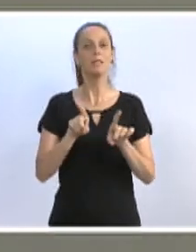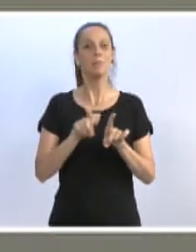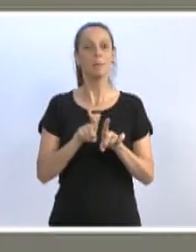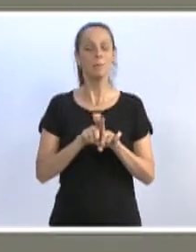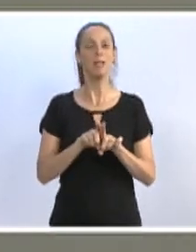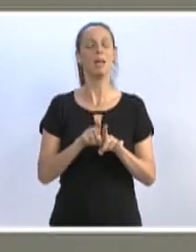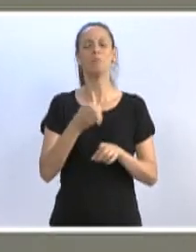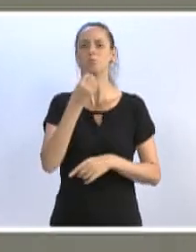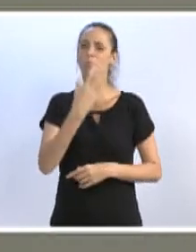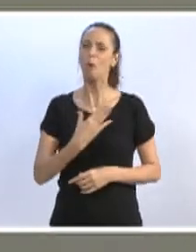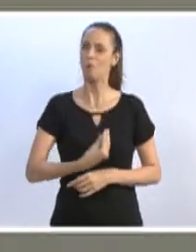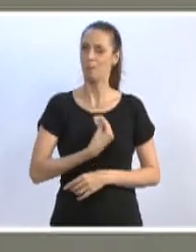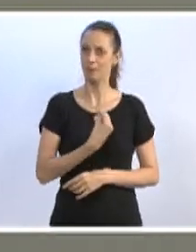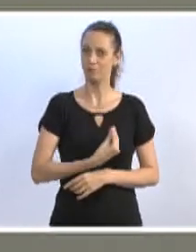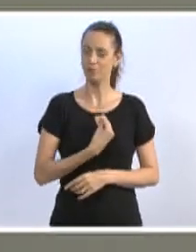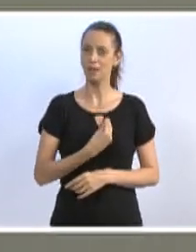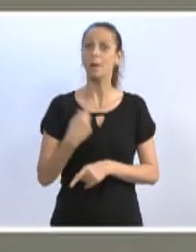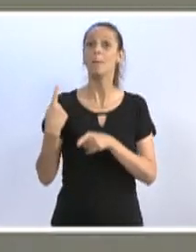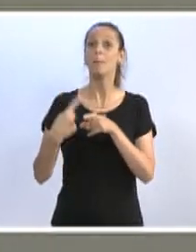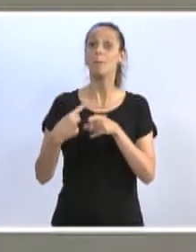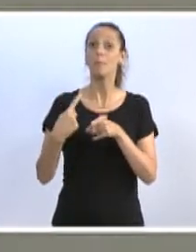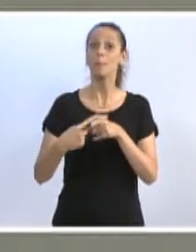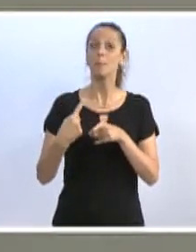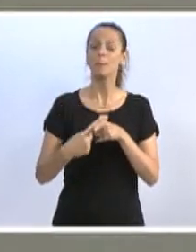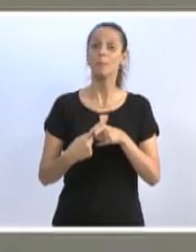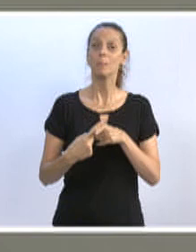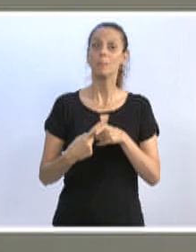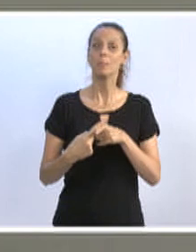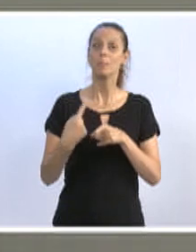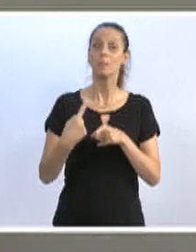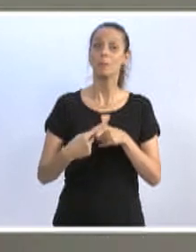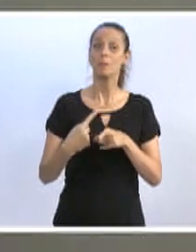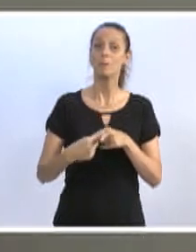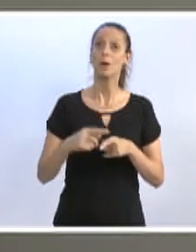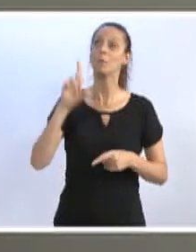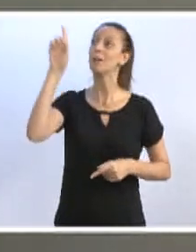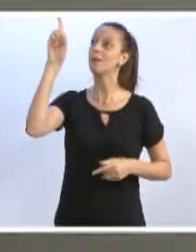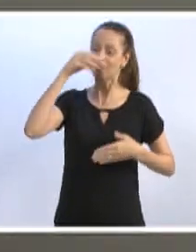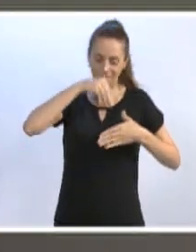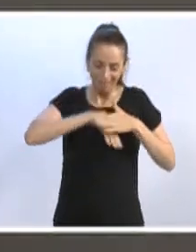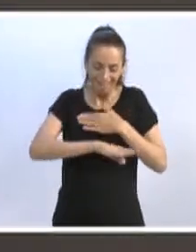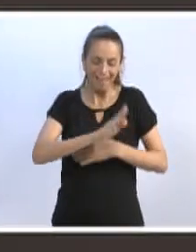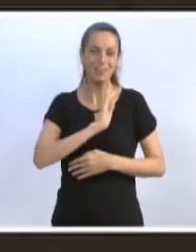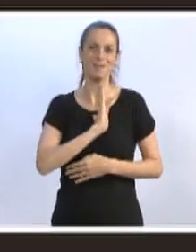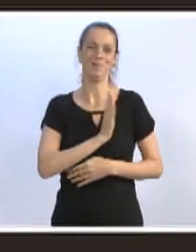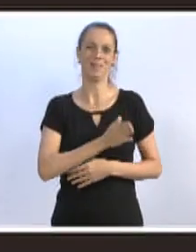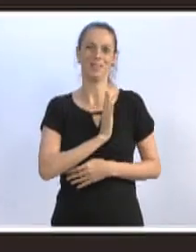boa pra mim, só porque Deus está no coração.